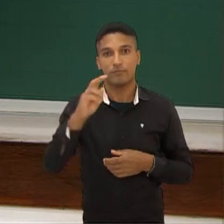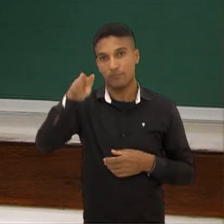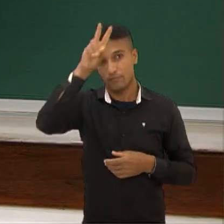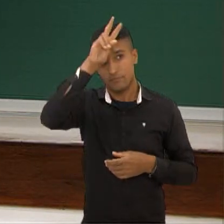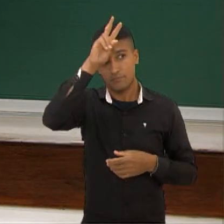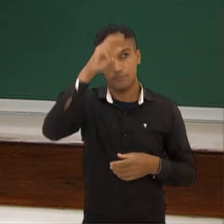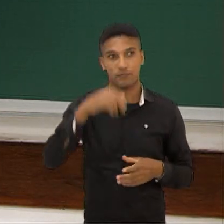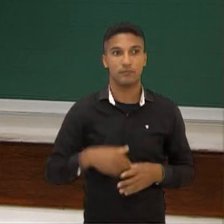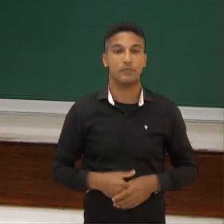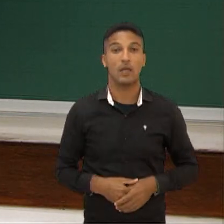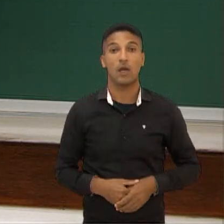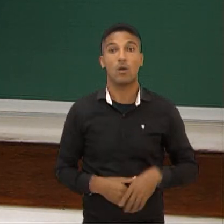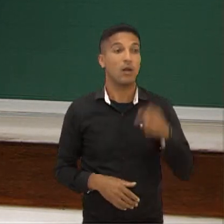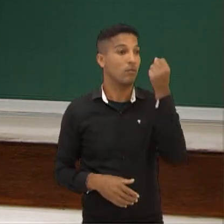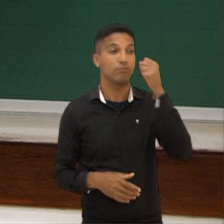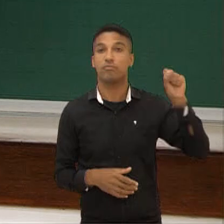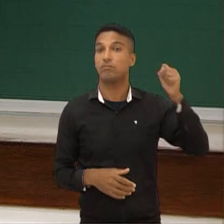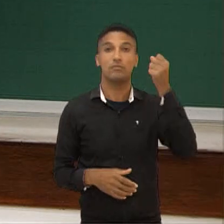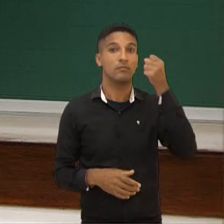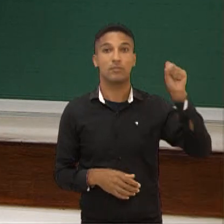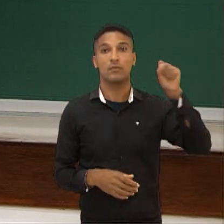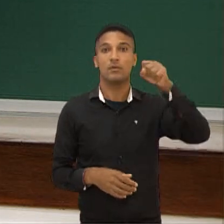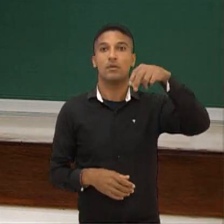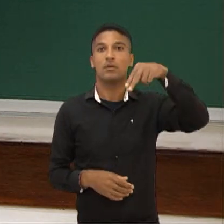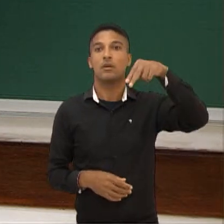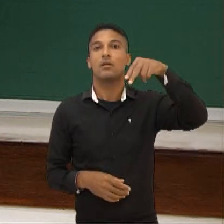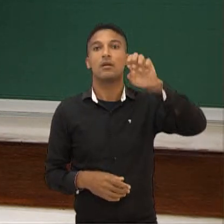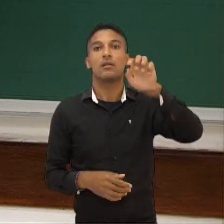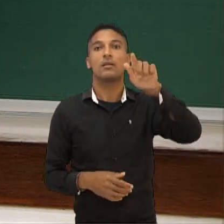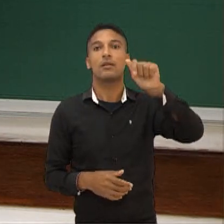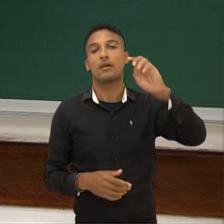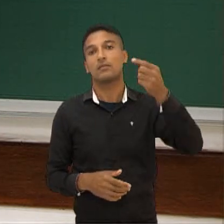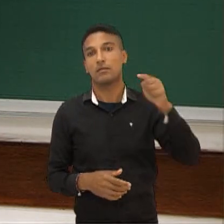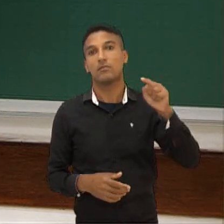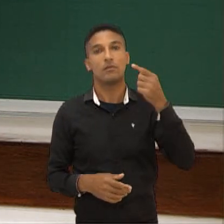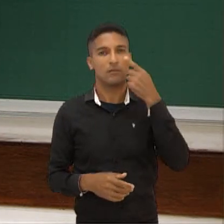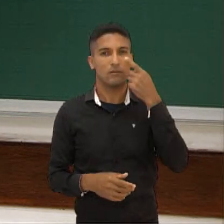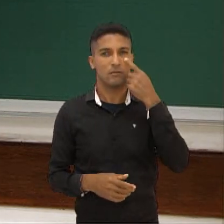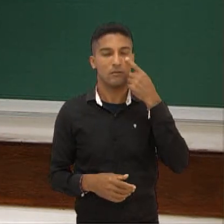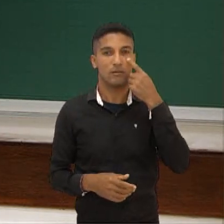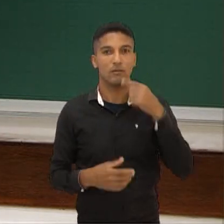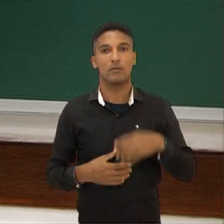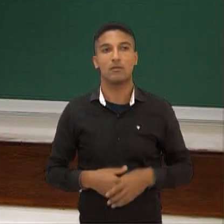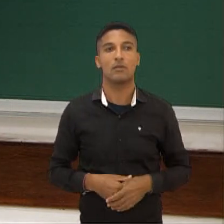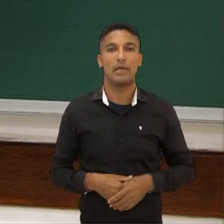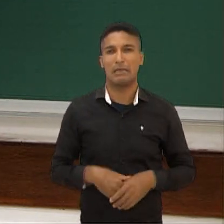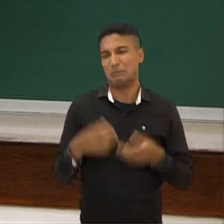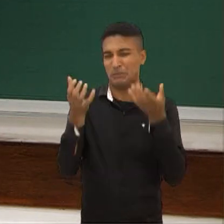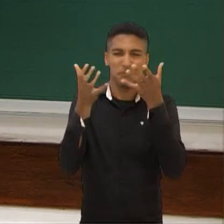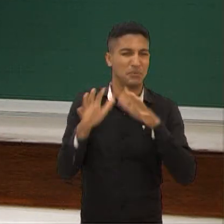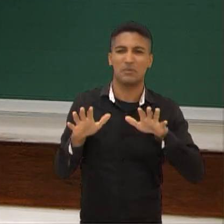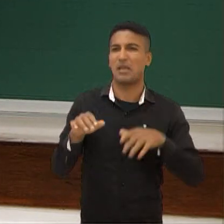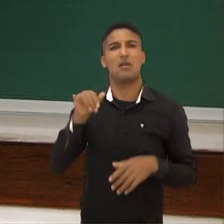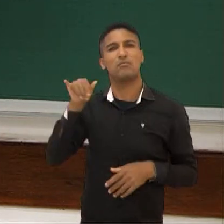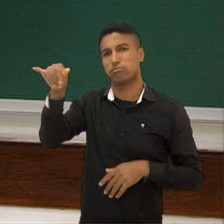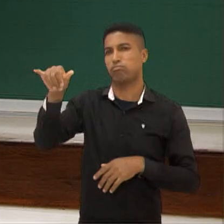embora desse país, né? Então, negação. De dúvida, provavelmente me vou a Peru em janeiro.